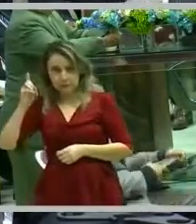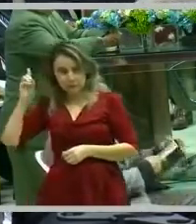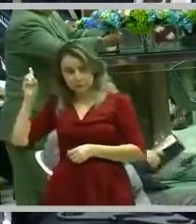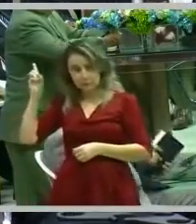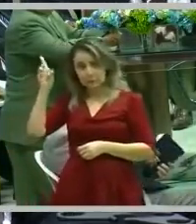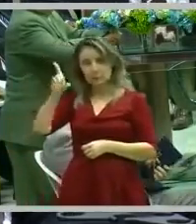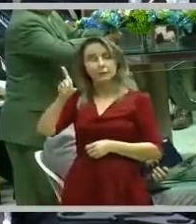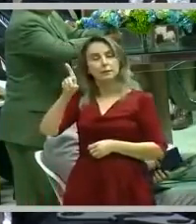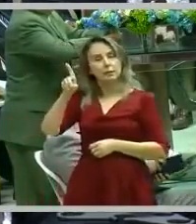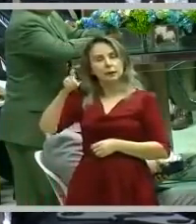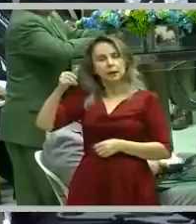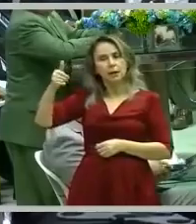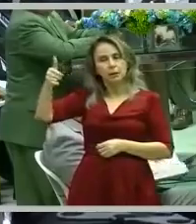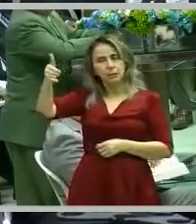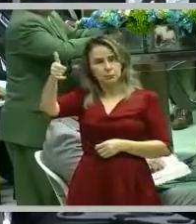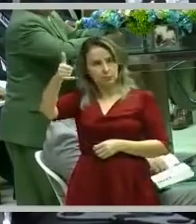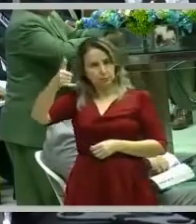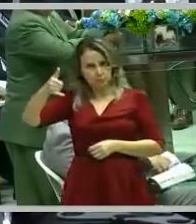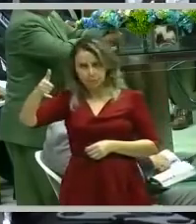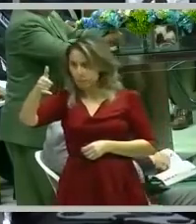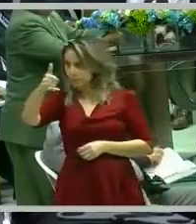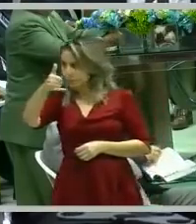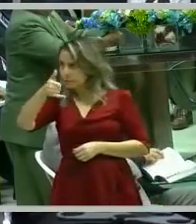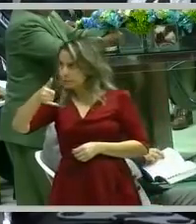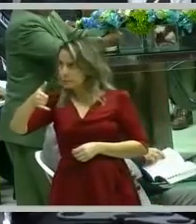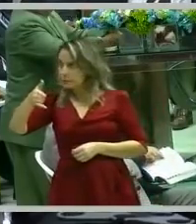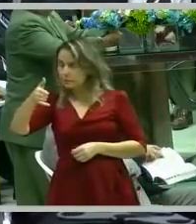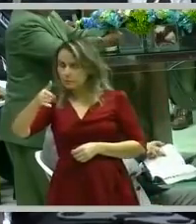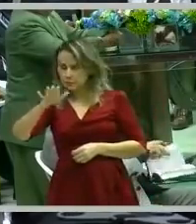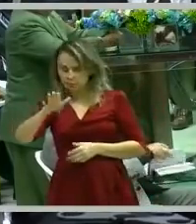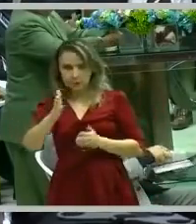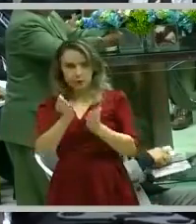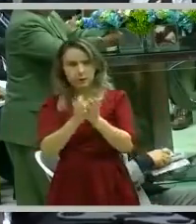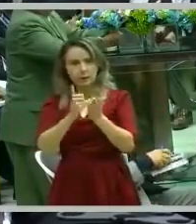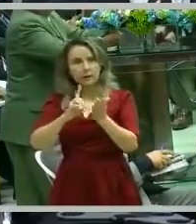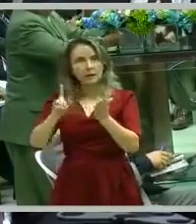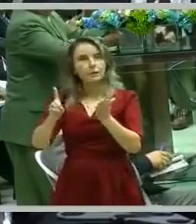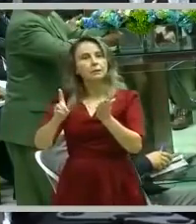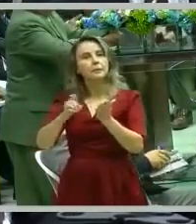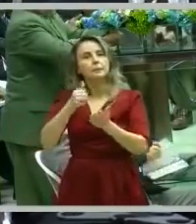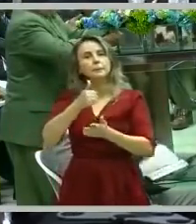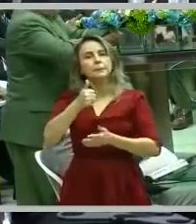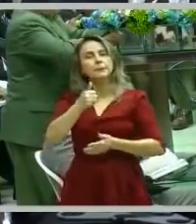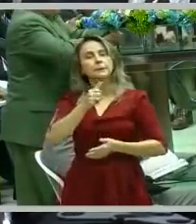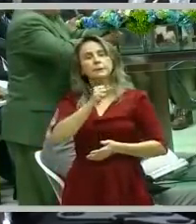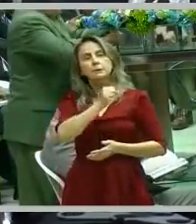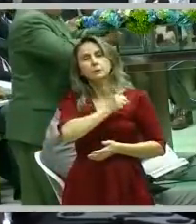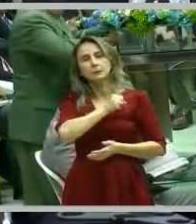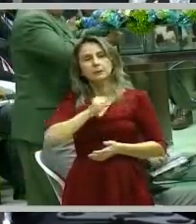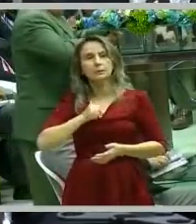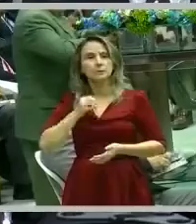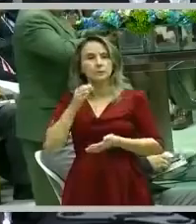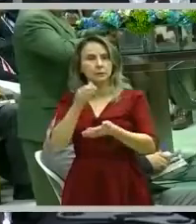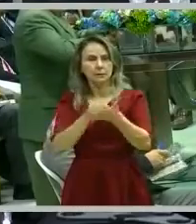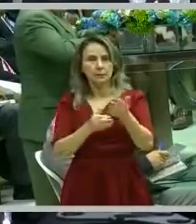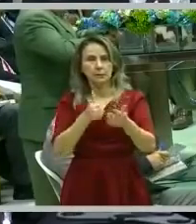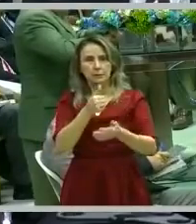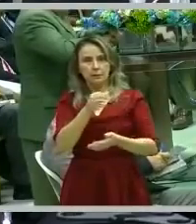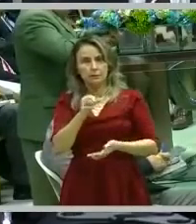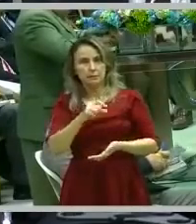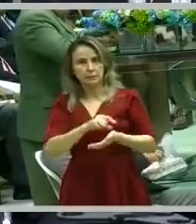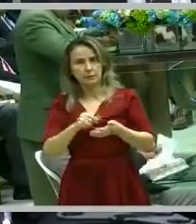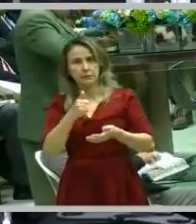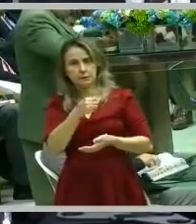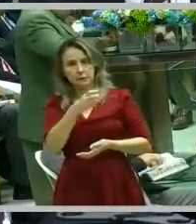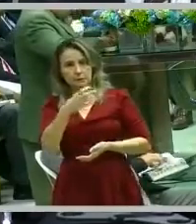texto primeiro que nós lemos no começo. 1 Samuel capítulo 16 e versículo 13. Olha o que é que acontece